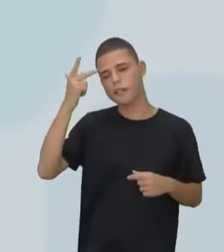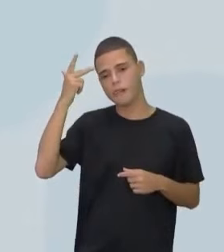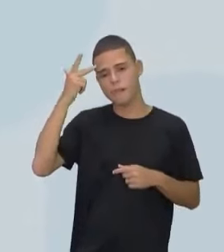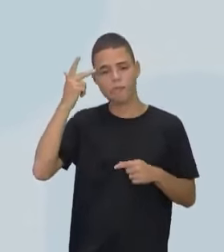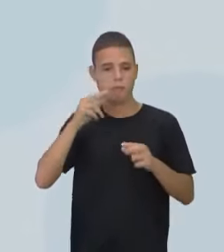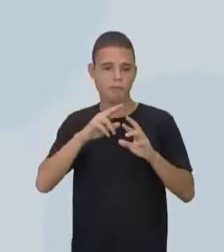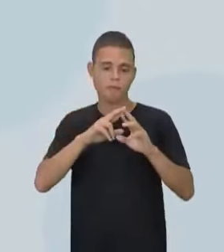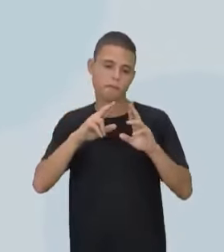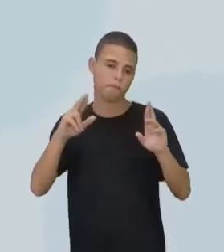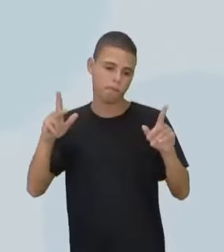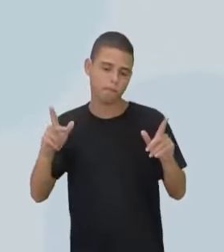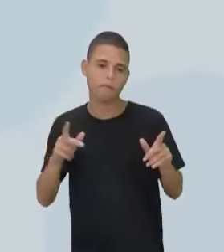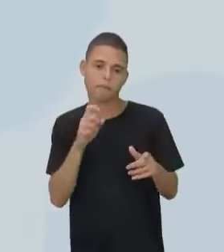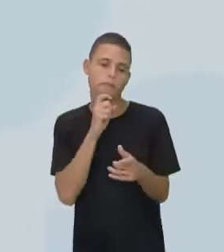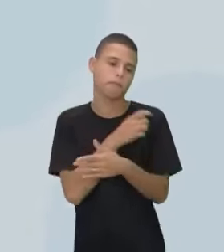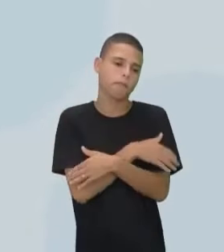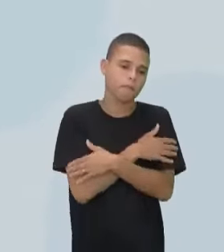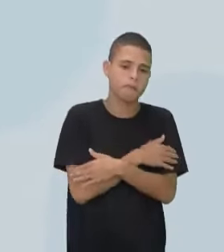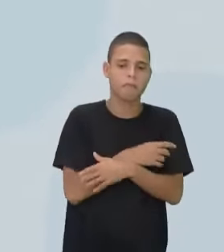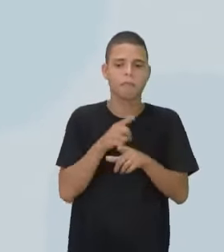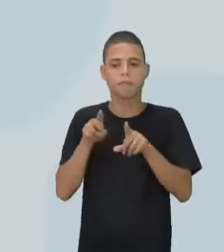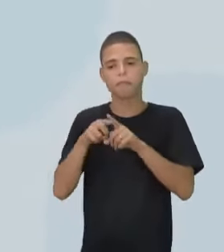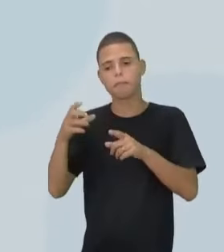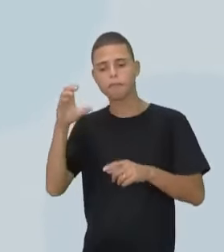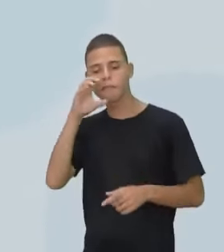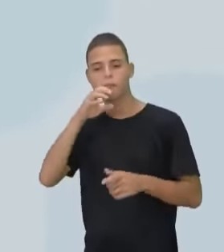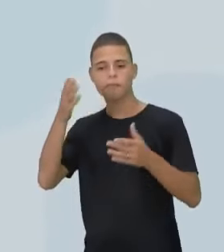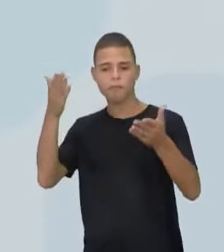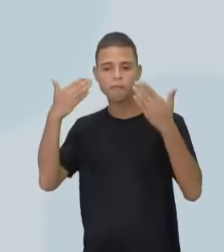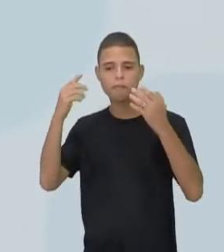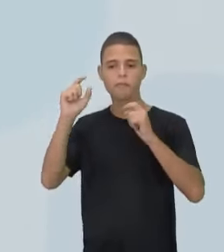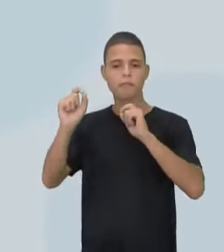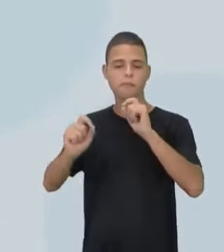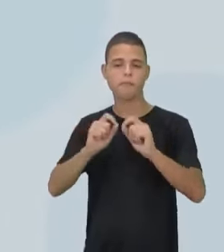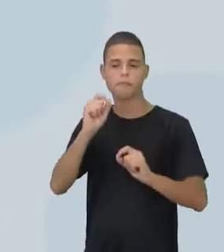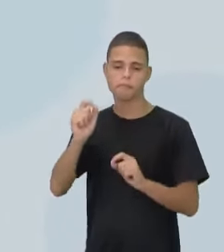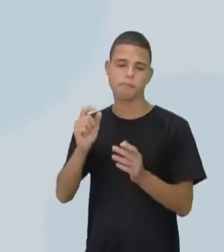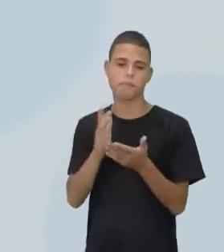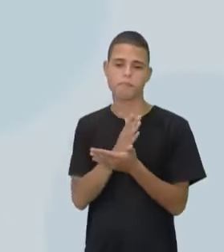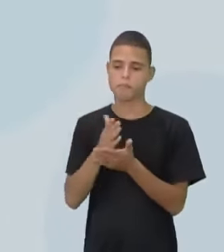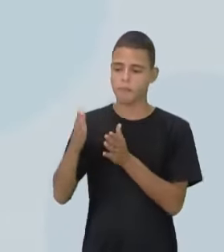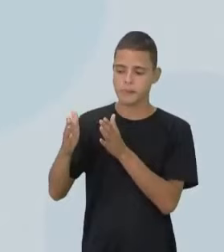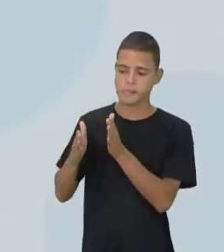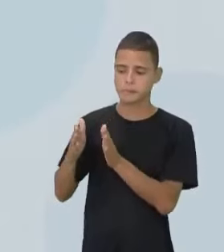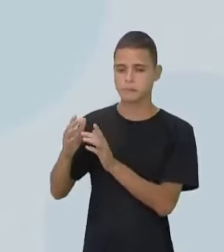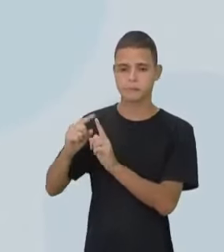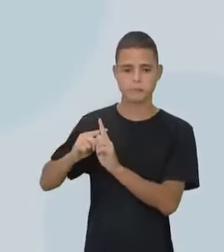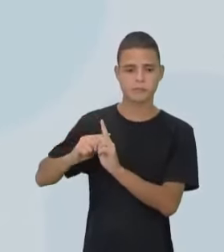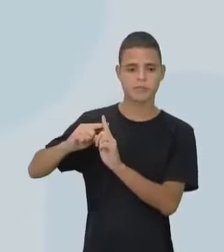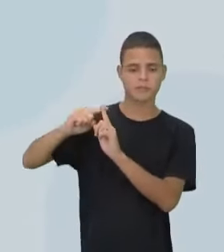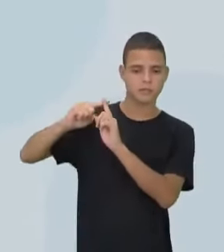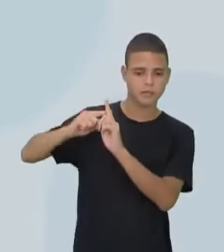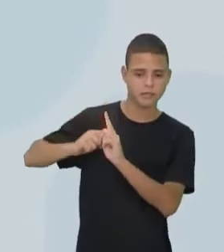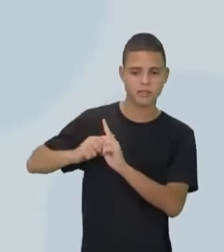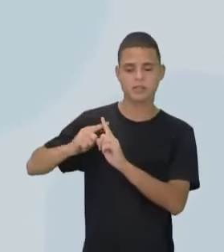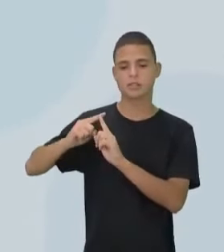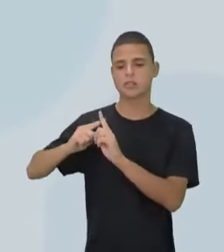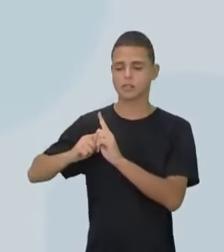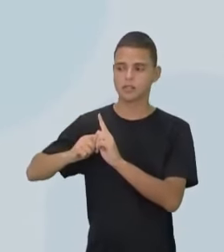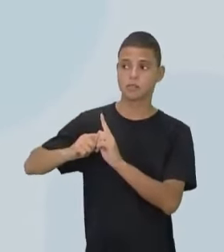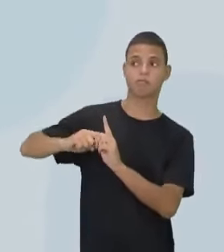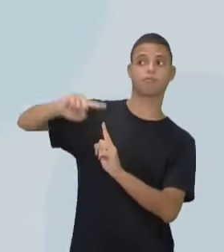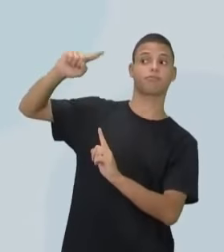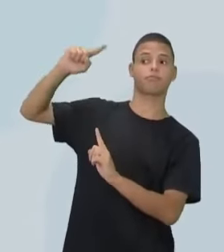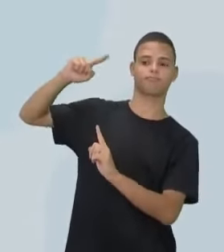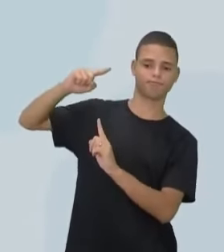Paulo várias ondas de frio e de calor, né? E o que elas são? São momentos em que a temperatura foge aquilo que é